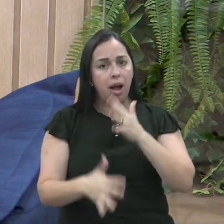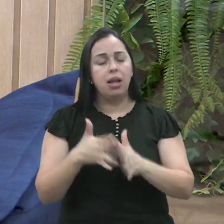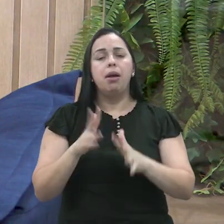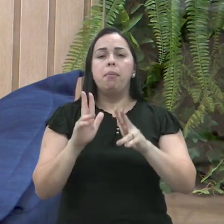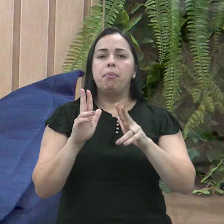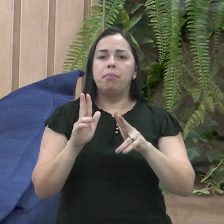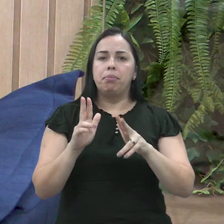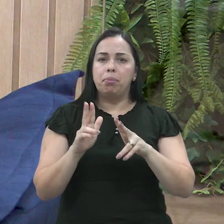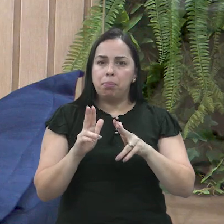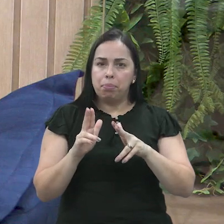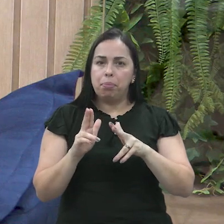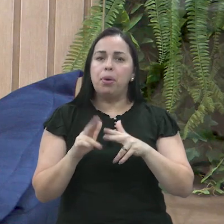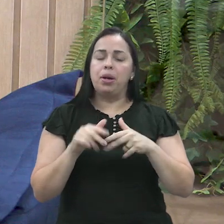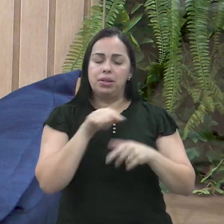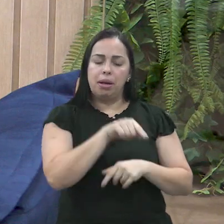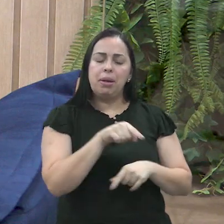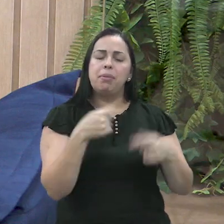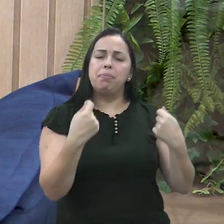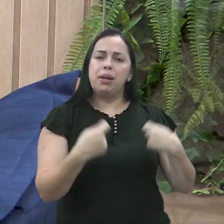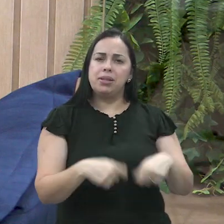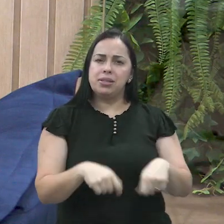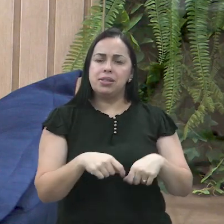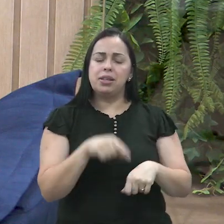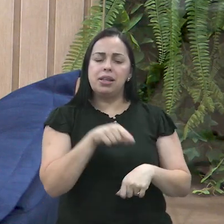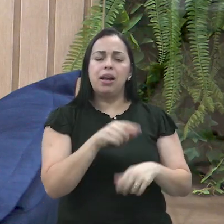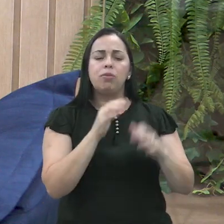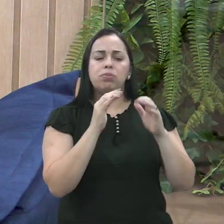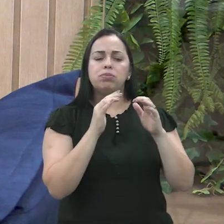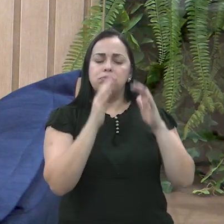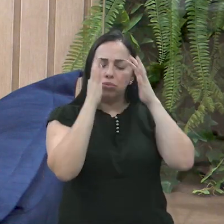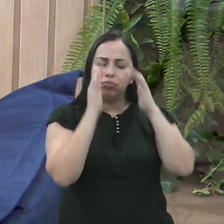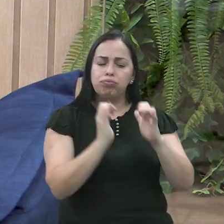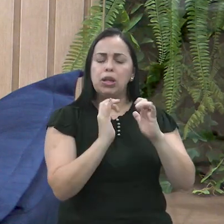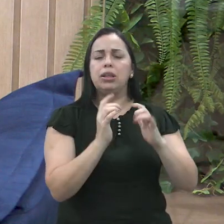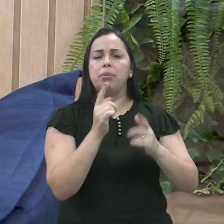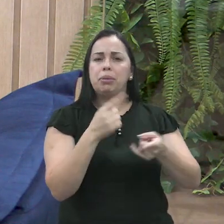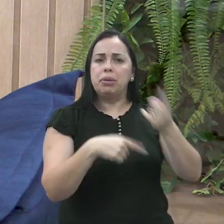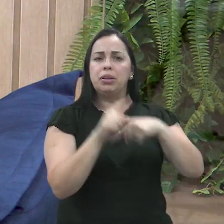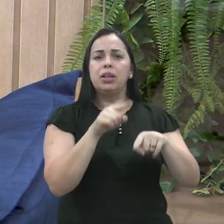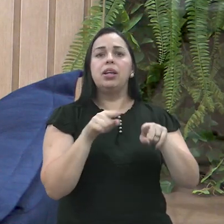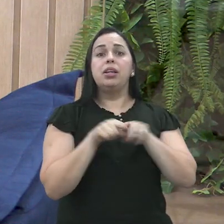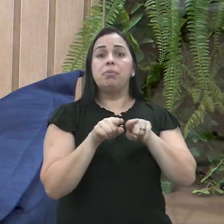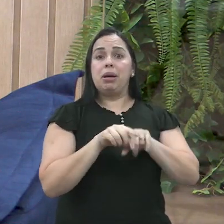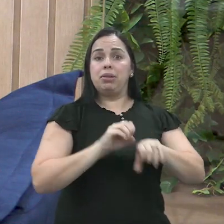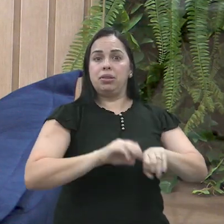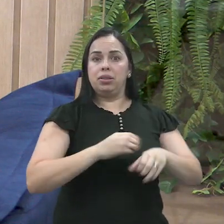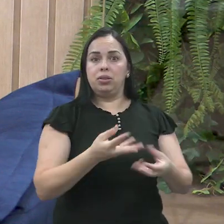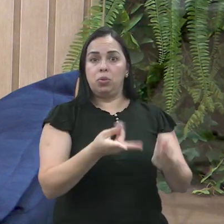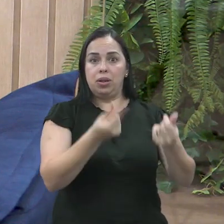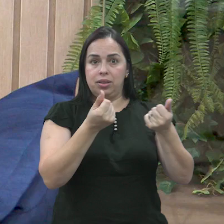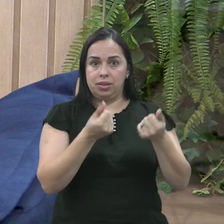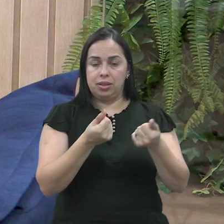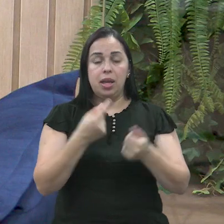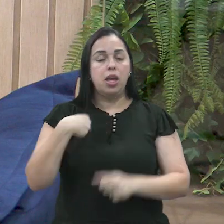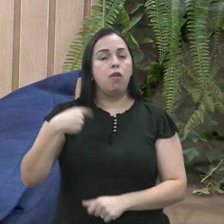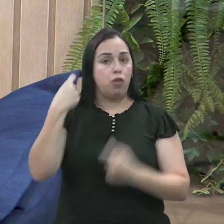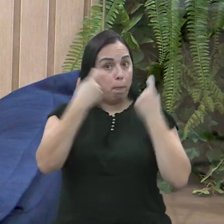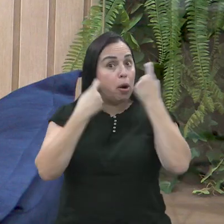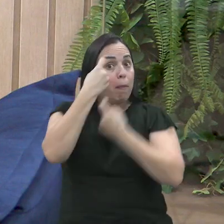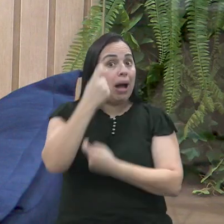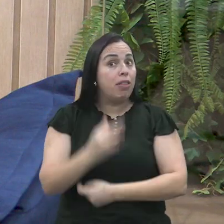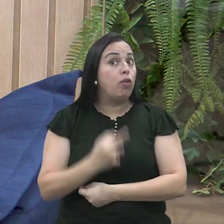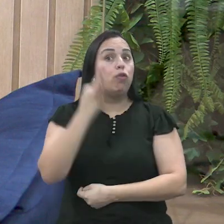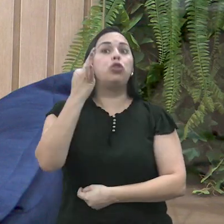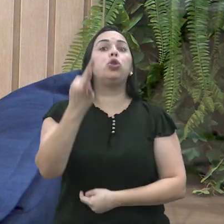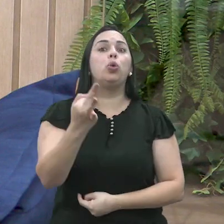na prestação nos cuidados necessários para que ela possa ter uma educação de qualidade. Eu me preocupo muito com a São José de